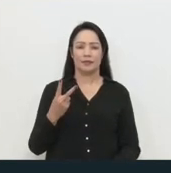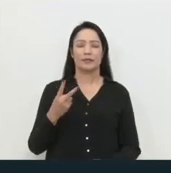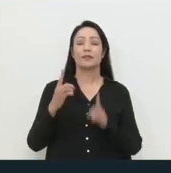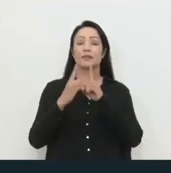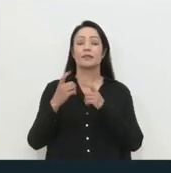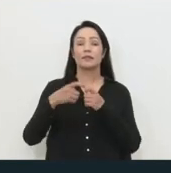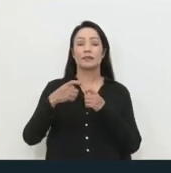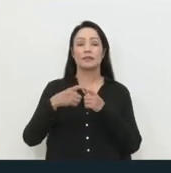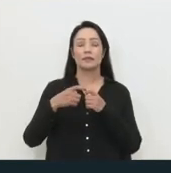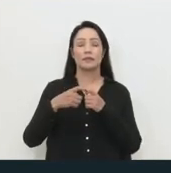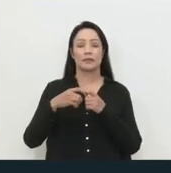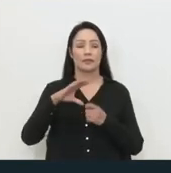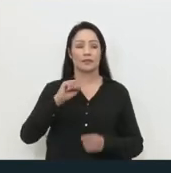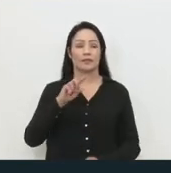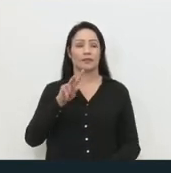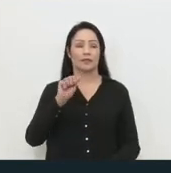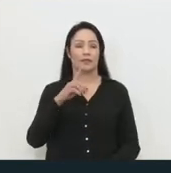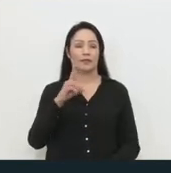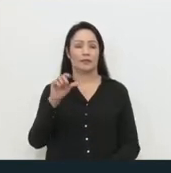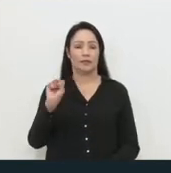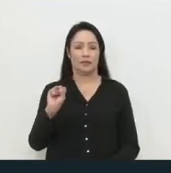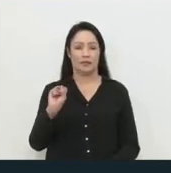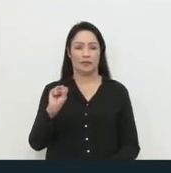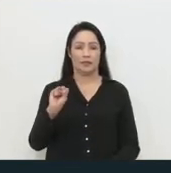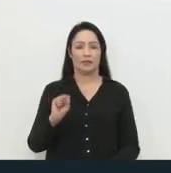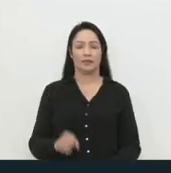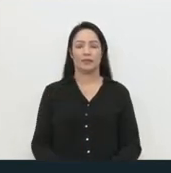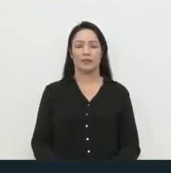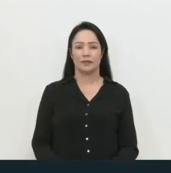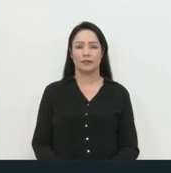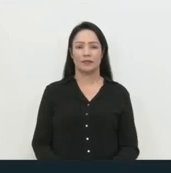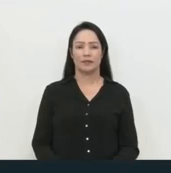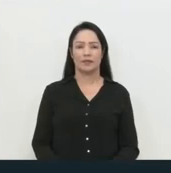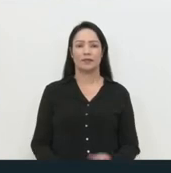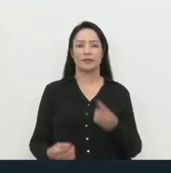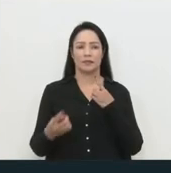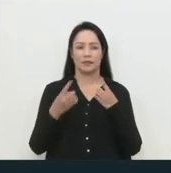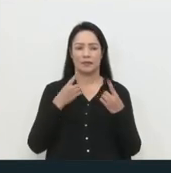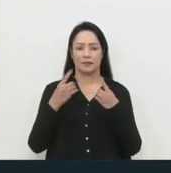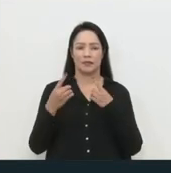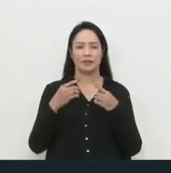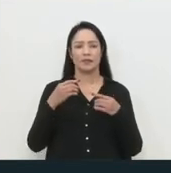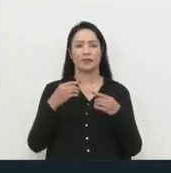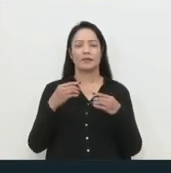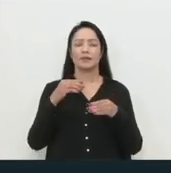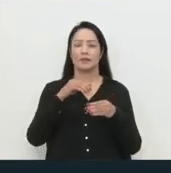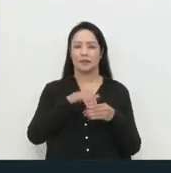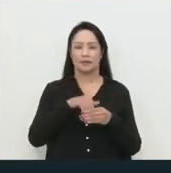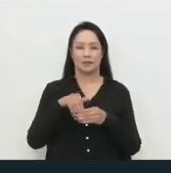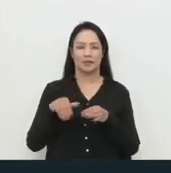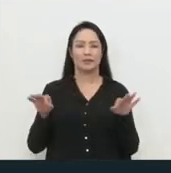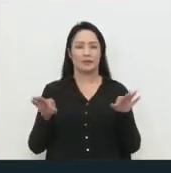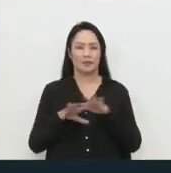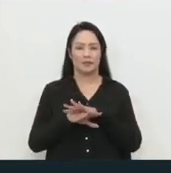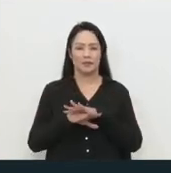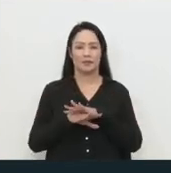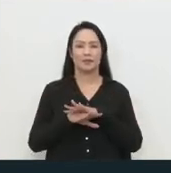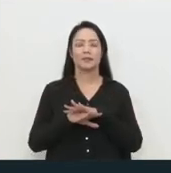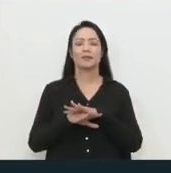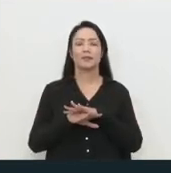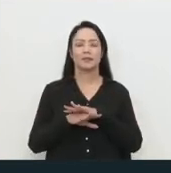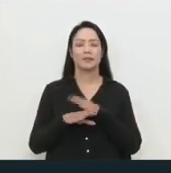na UBS cavadas autor Vereador Dourada em discussão encerrada a discussão e votação